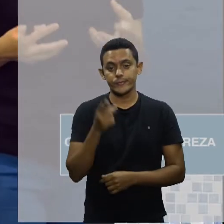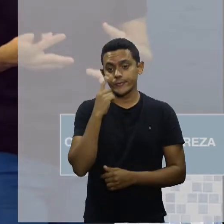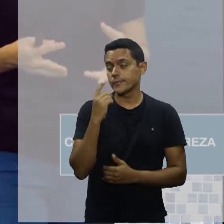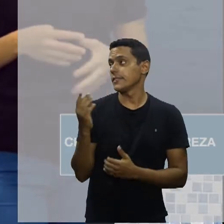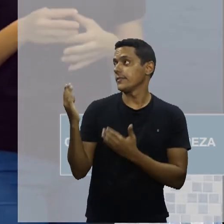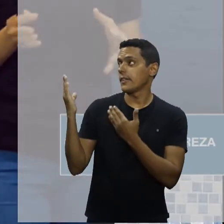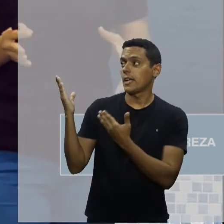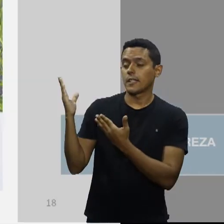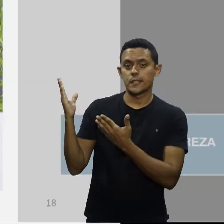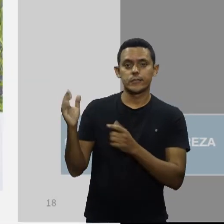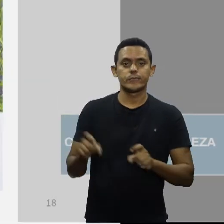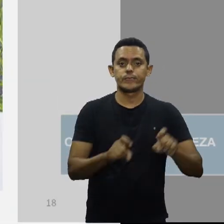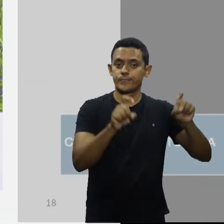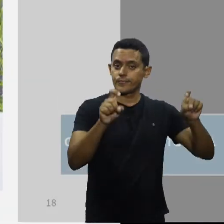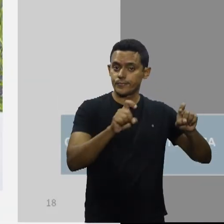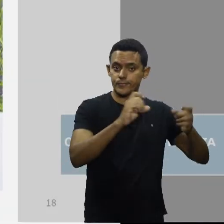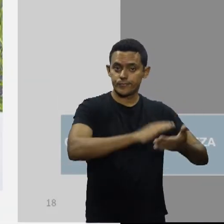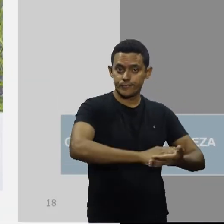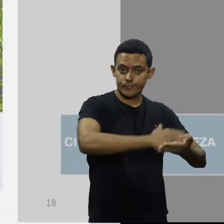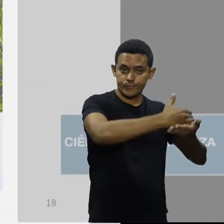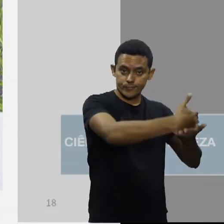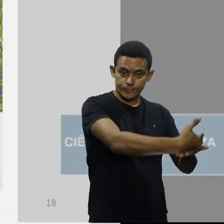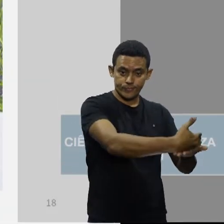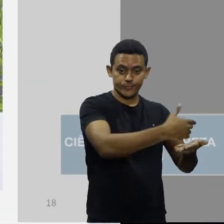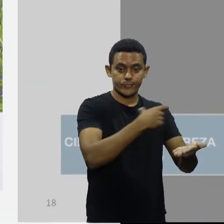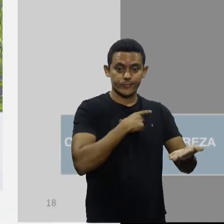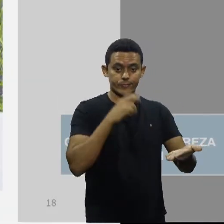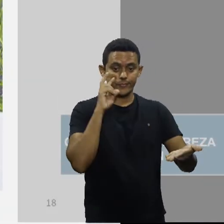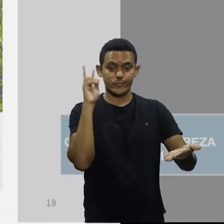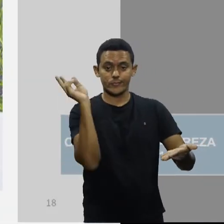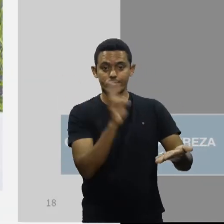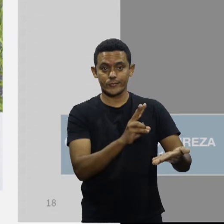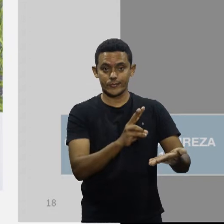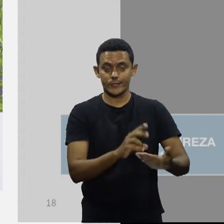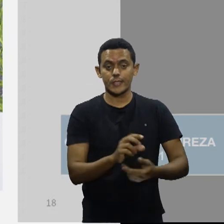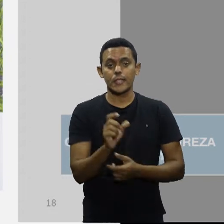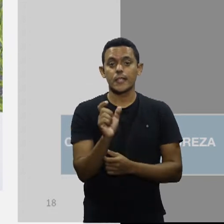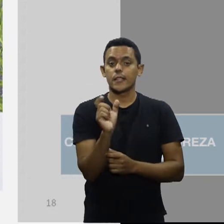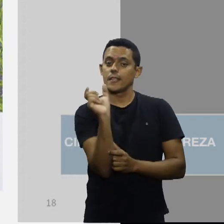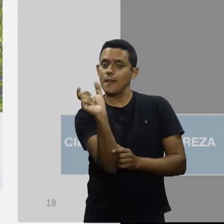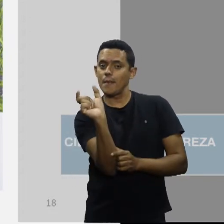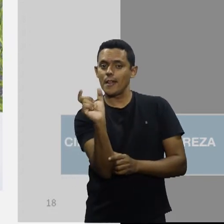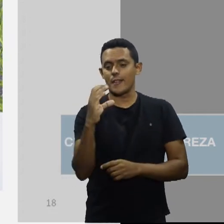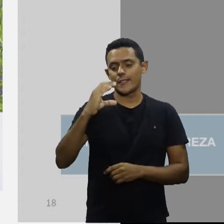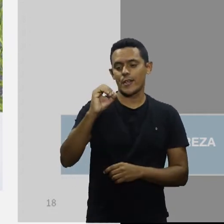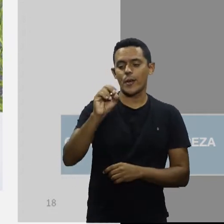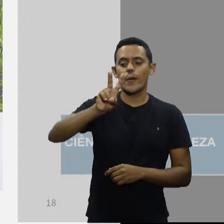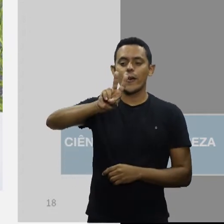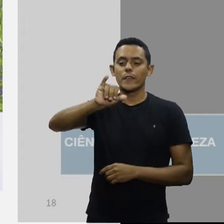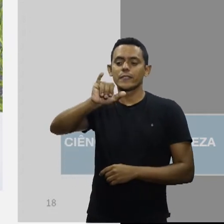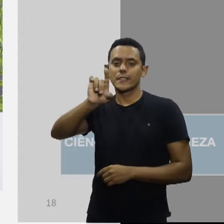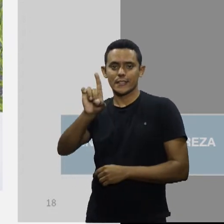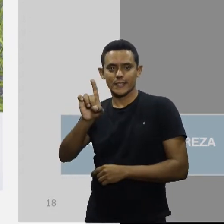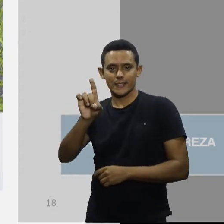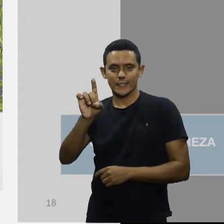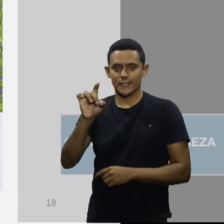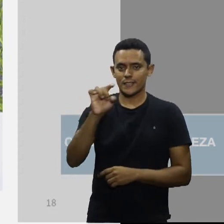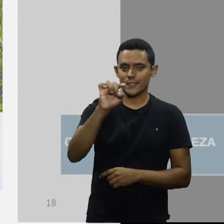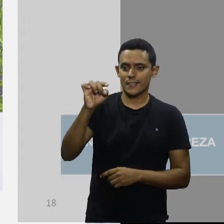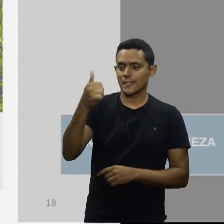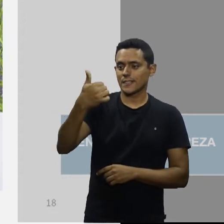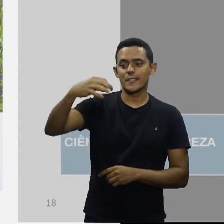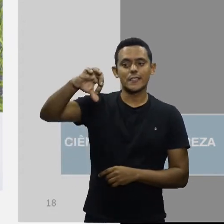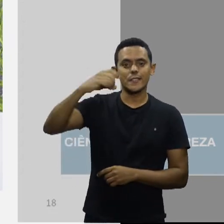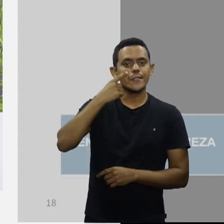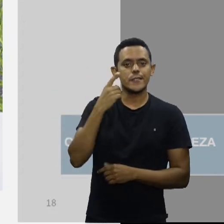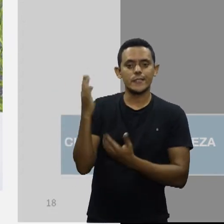de um computador, um notebook aberto, com na tela a imagem do coronavírus, né, e acima do teclado